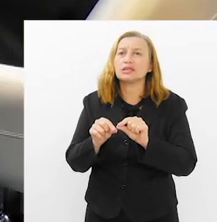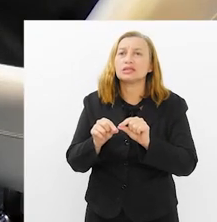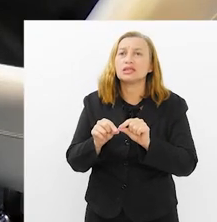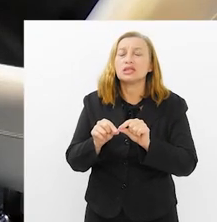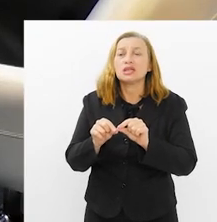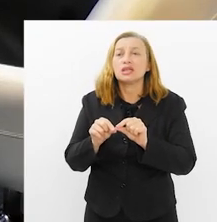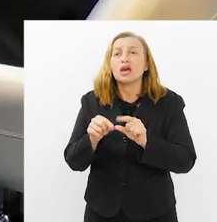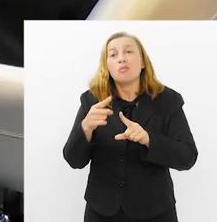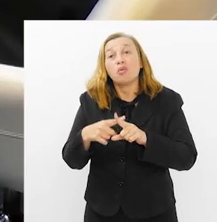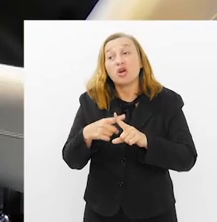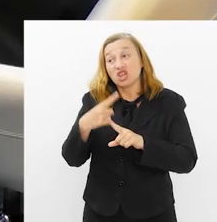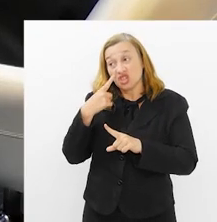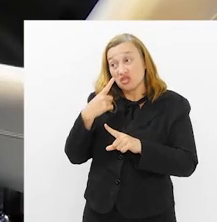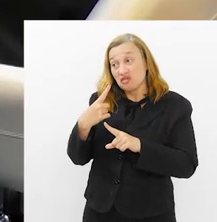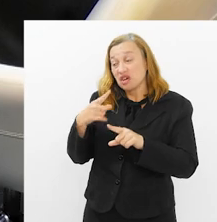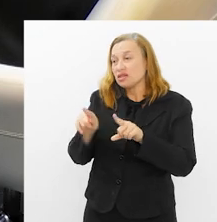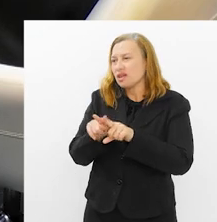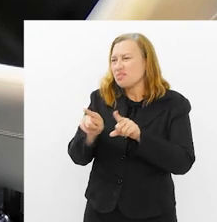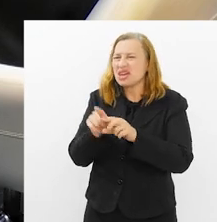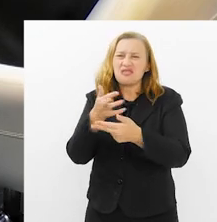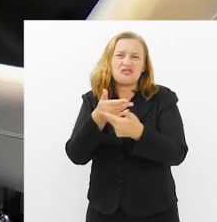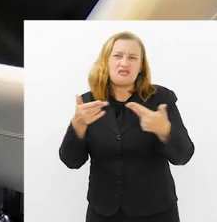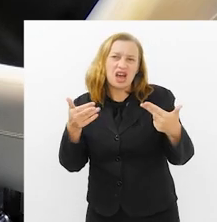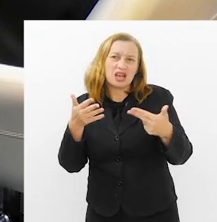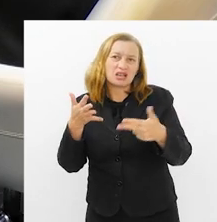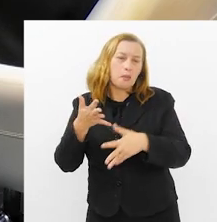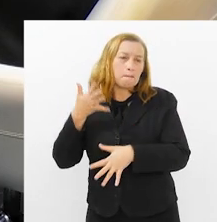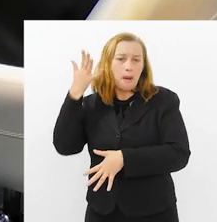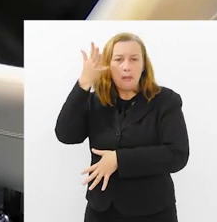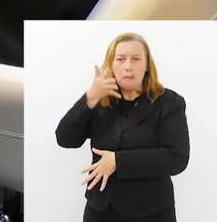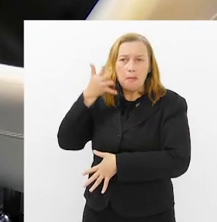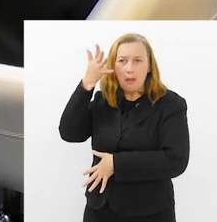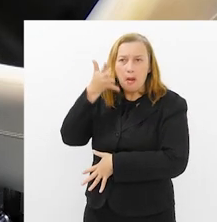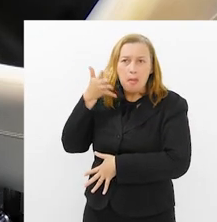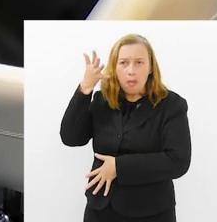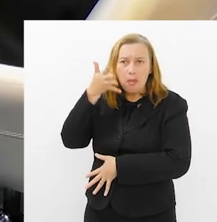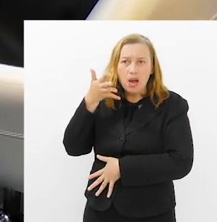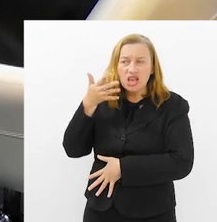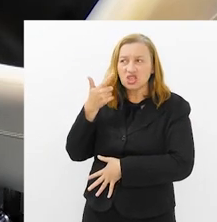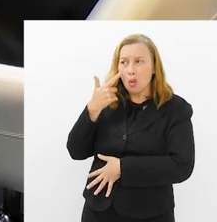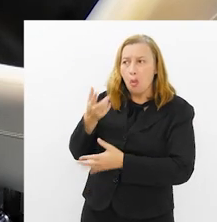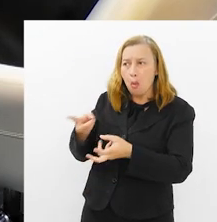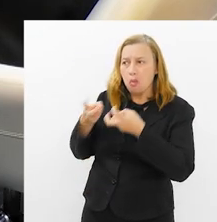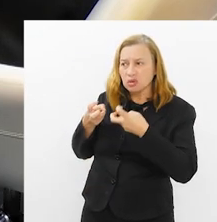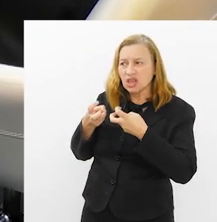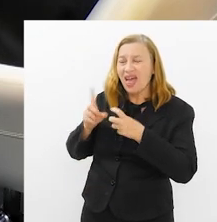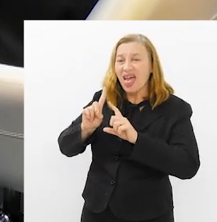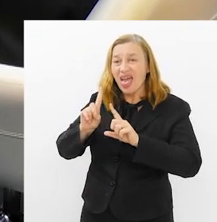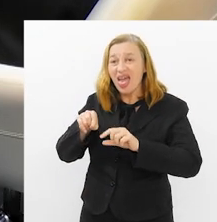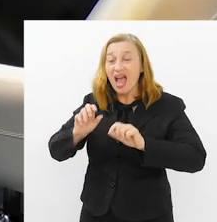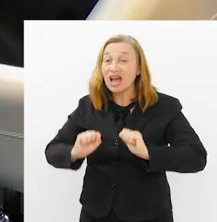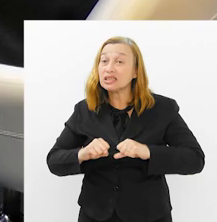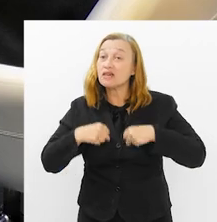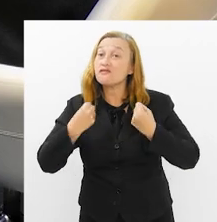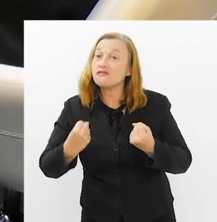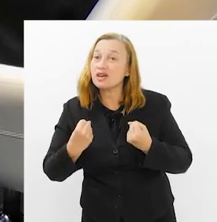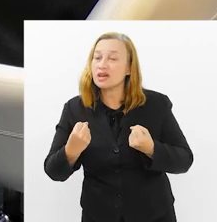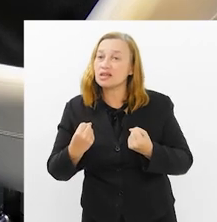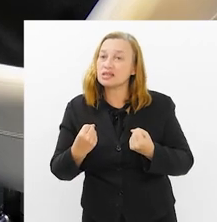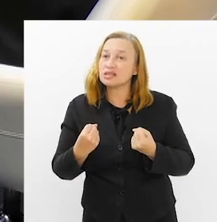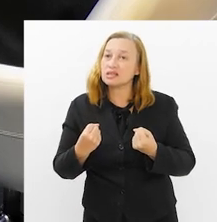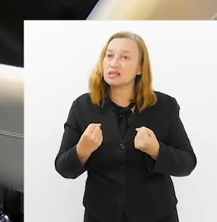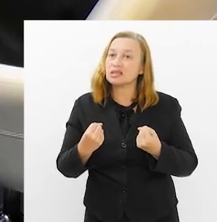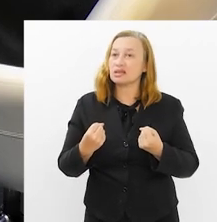escolhas, né? Porque o que a gente vê também em muito discurso de públicos ainda é a defesa